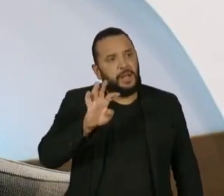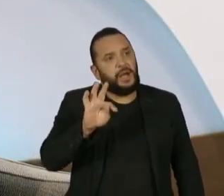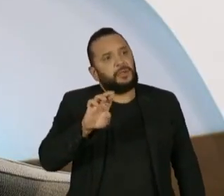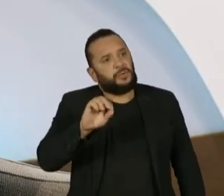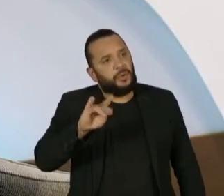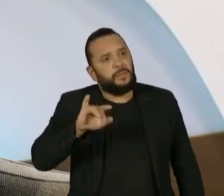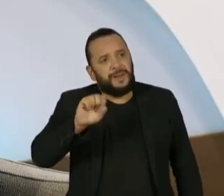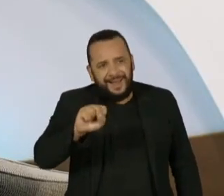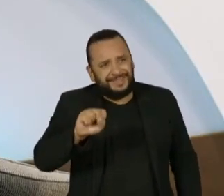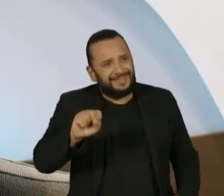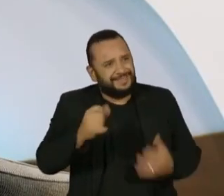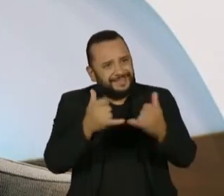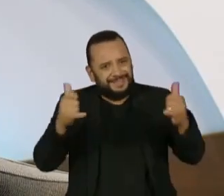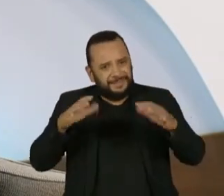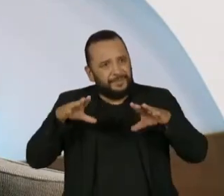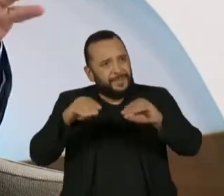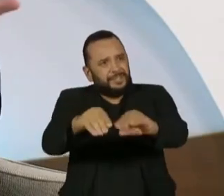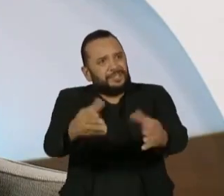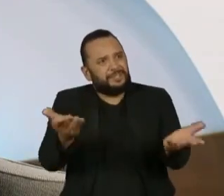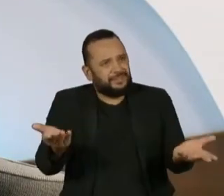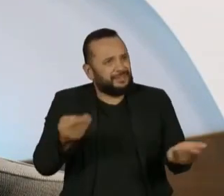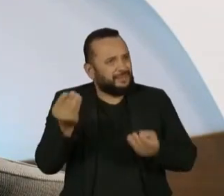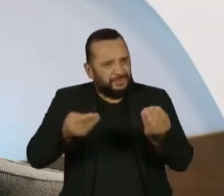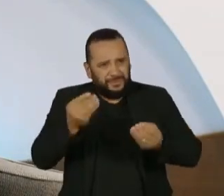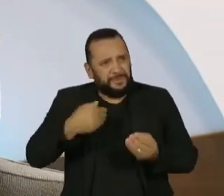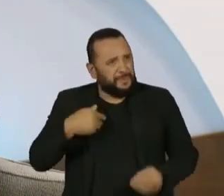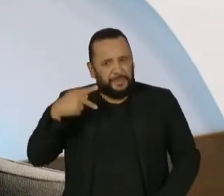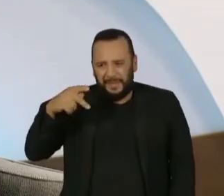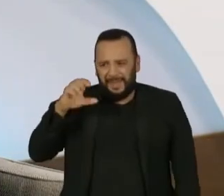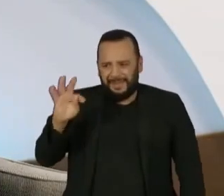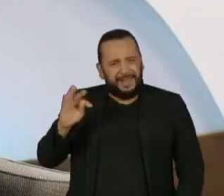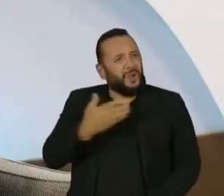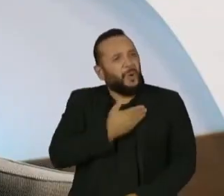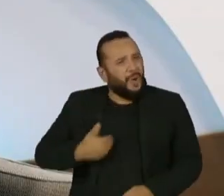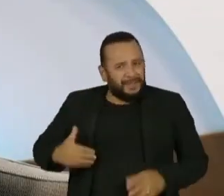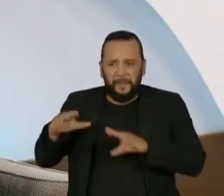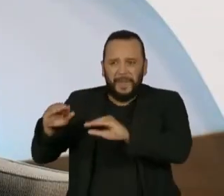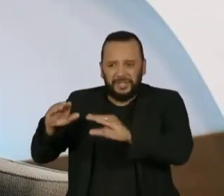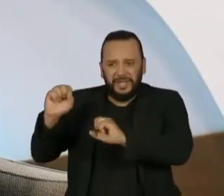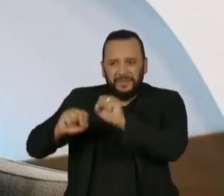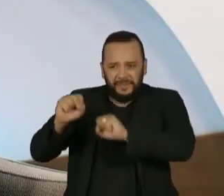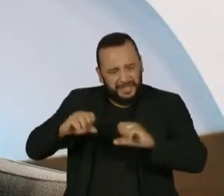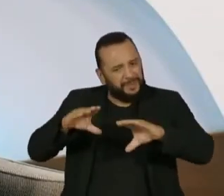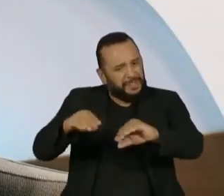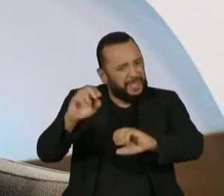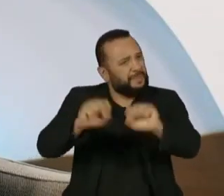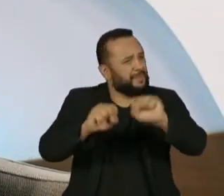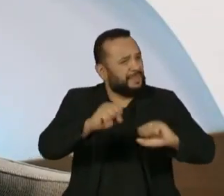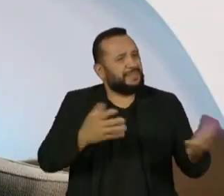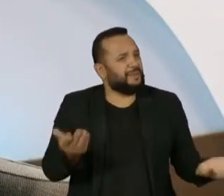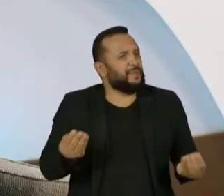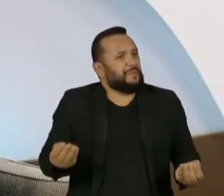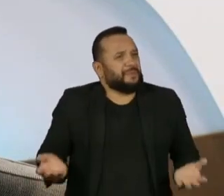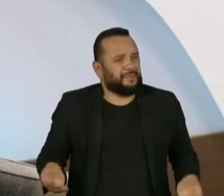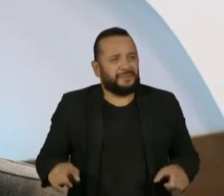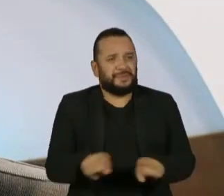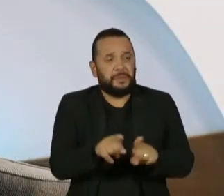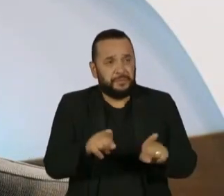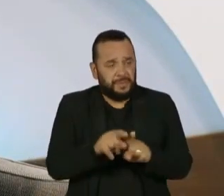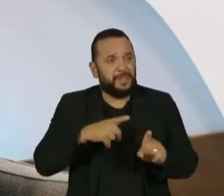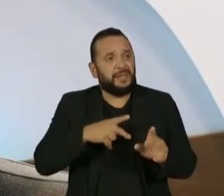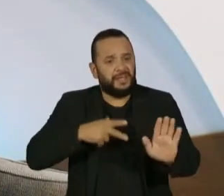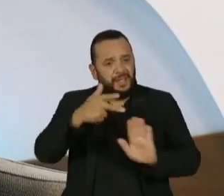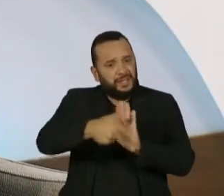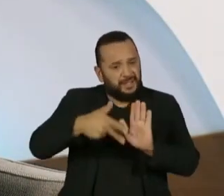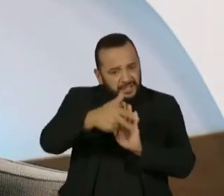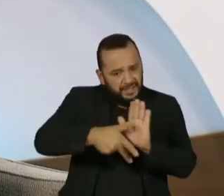intervenção, desculpe, na máquina pública está no DNA do PT. Nós temos um governo que ataca os marcos regulatórios, como a questão das ferrovias e